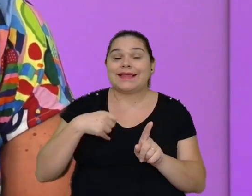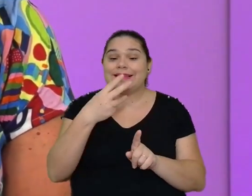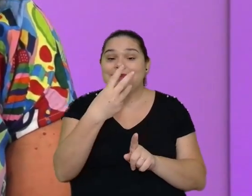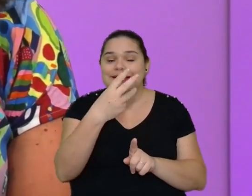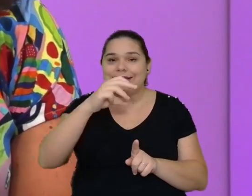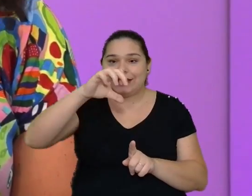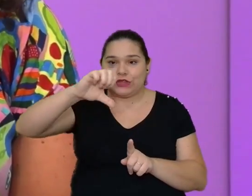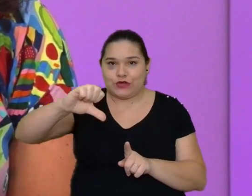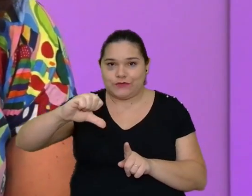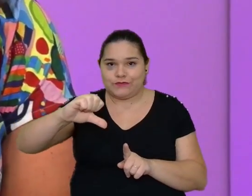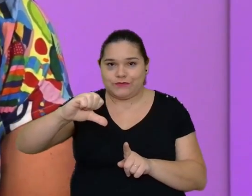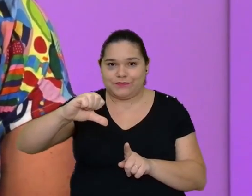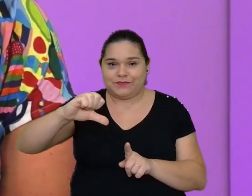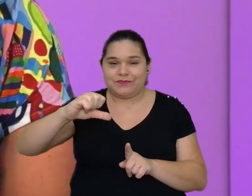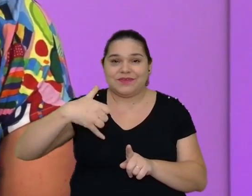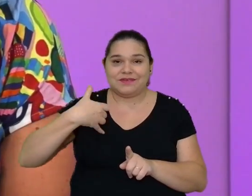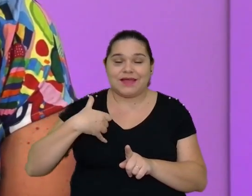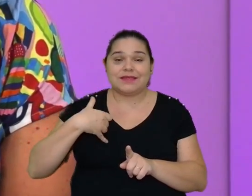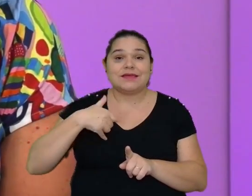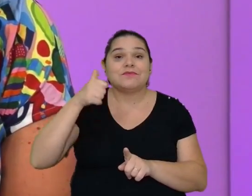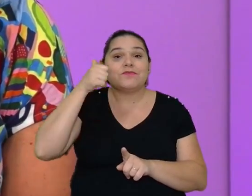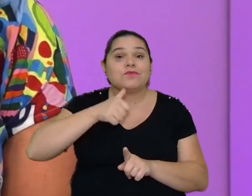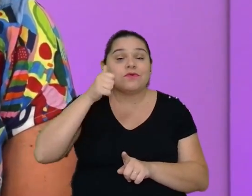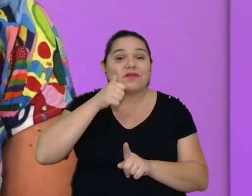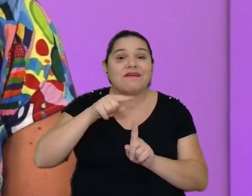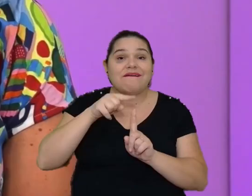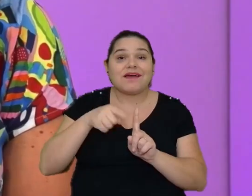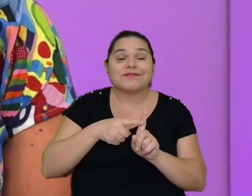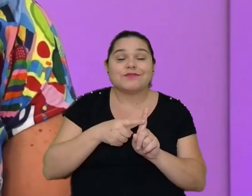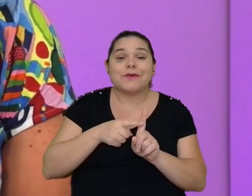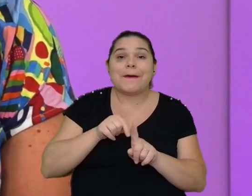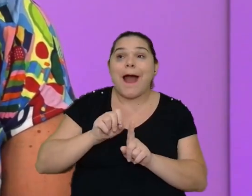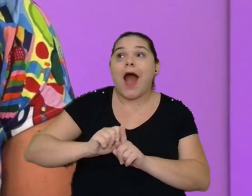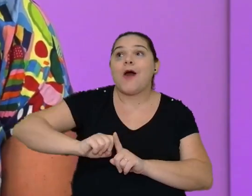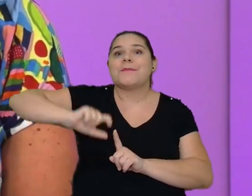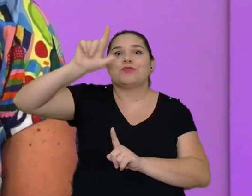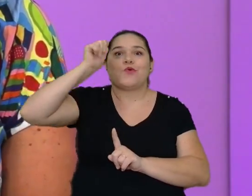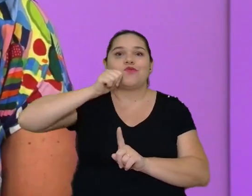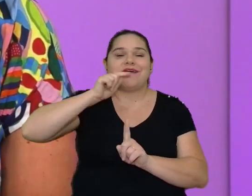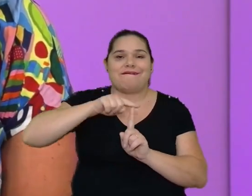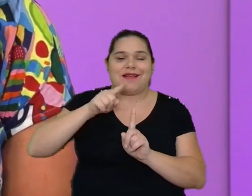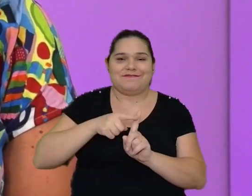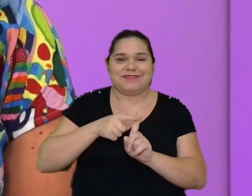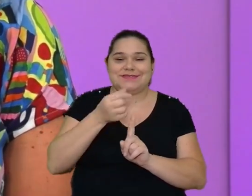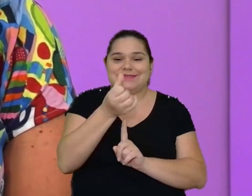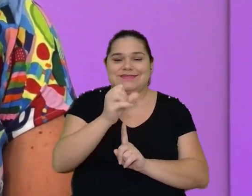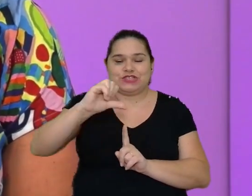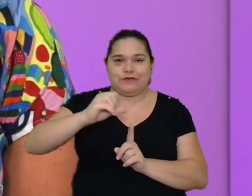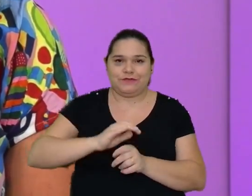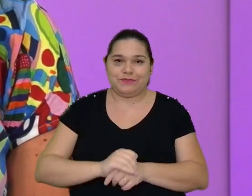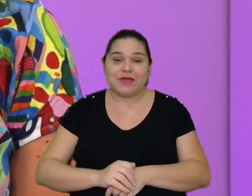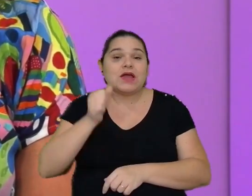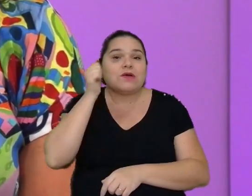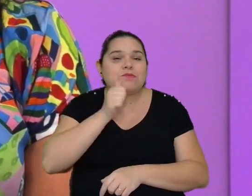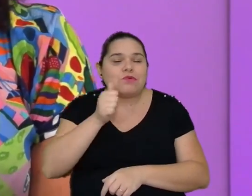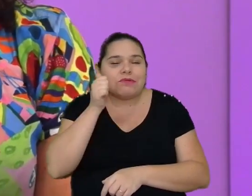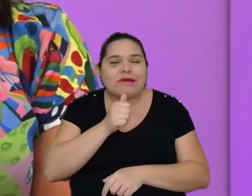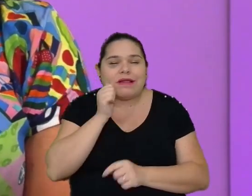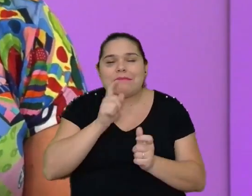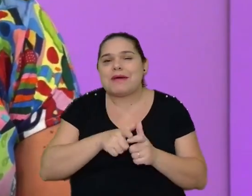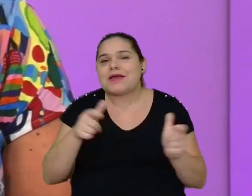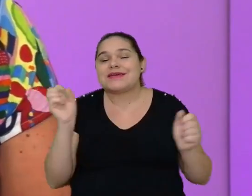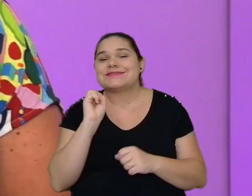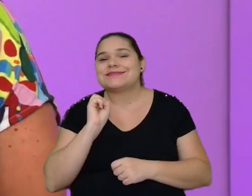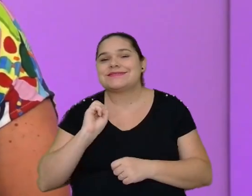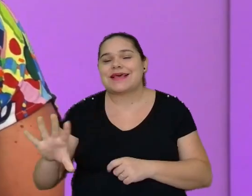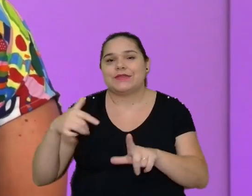63%. Metade das mulheres saem do trabalho até 2 anos depois da licença maternidade, a maioria